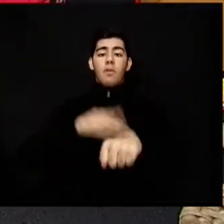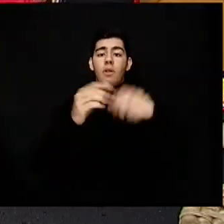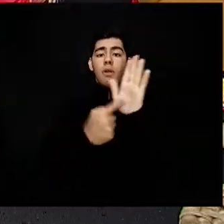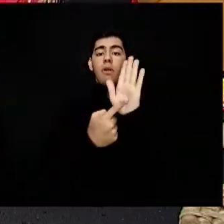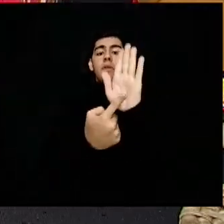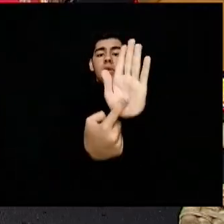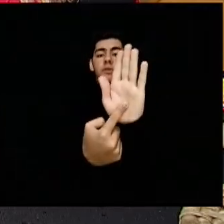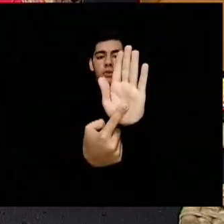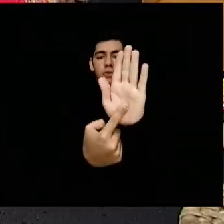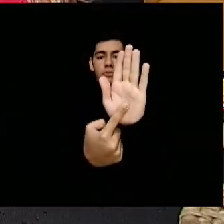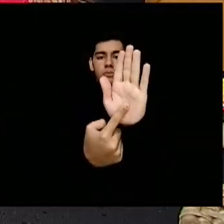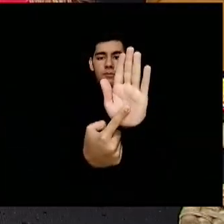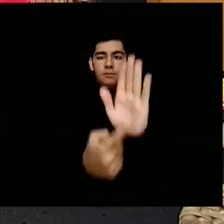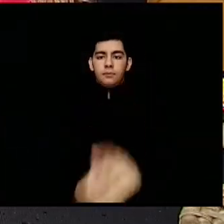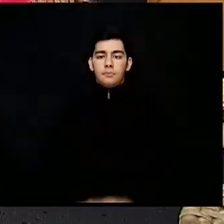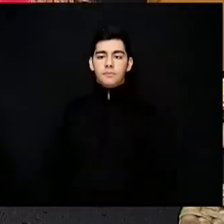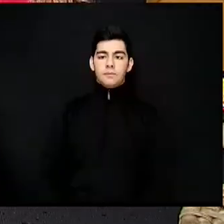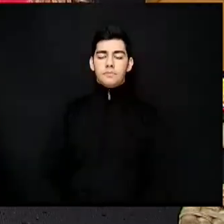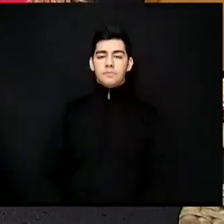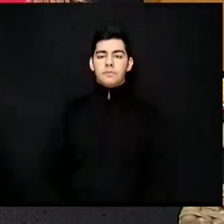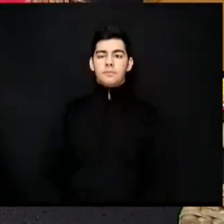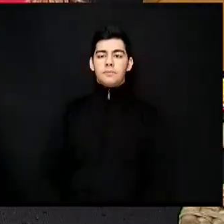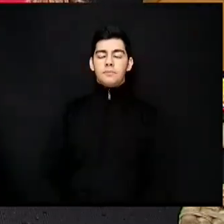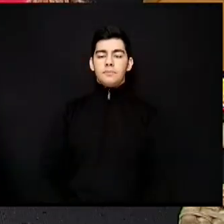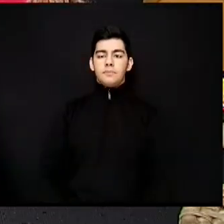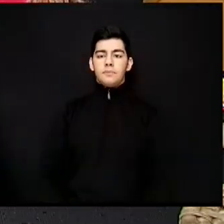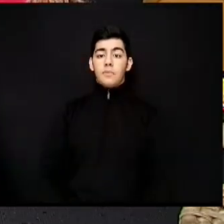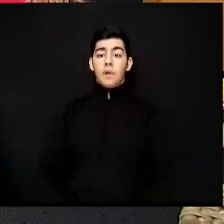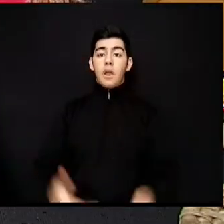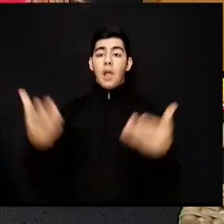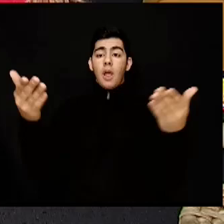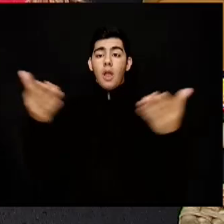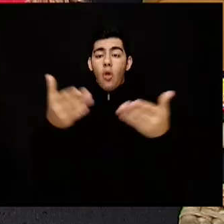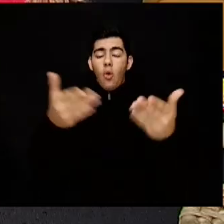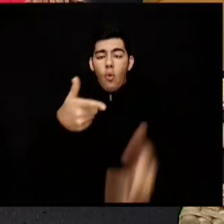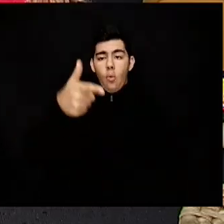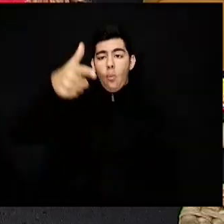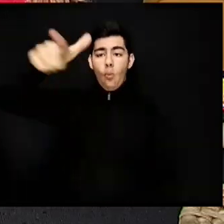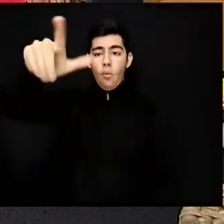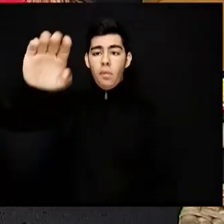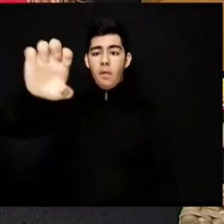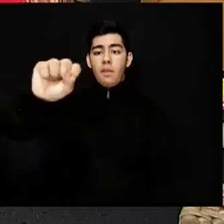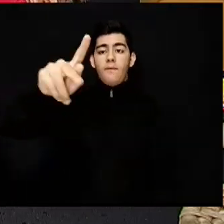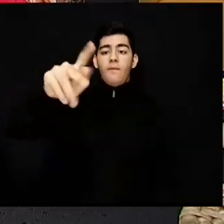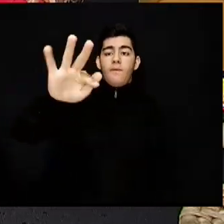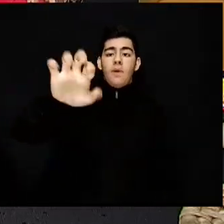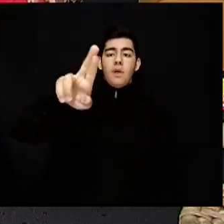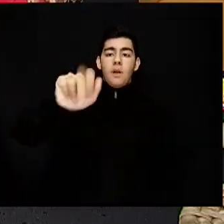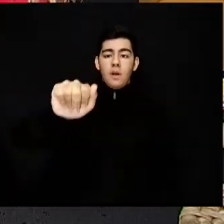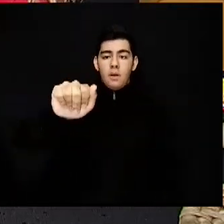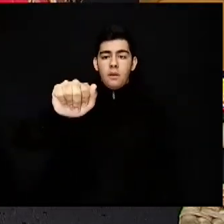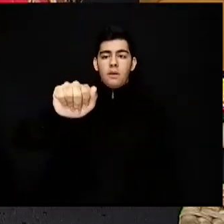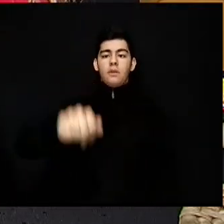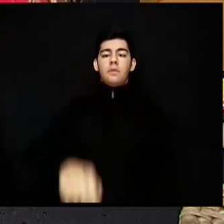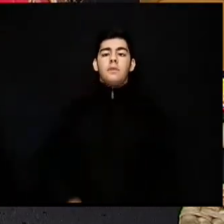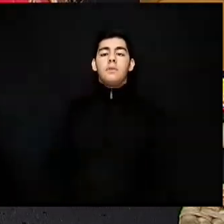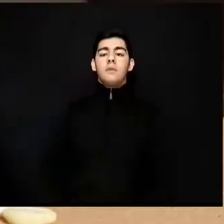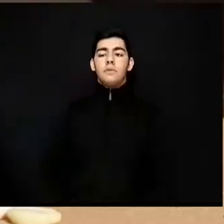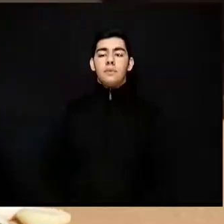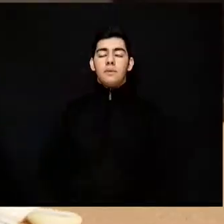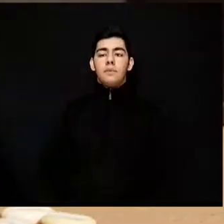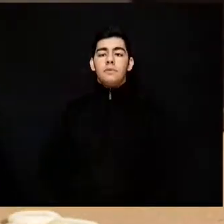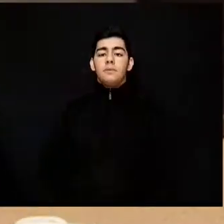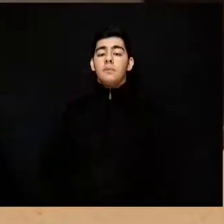Aí agora eu venho com outra esfera, porque nós vamos intercalar entre uma